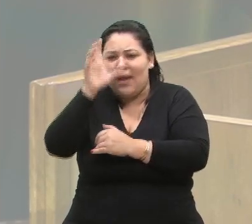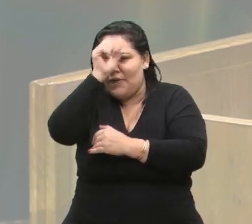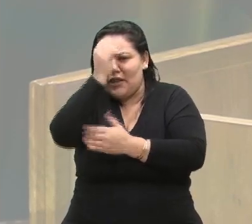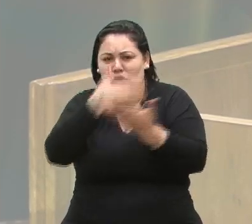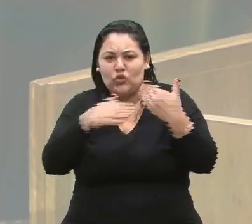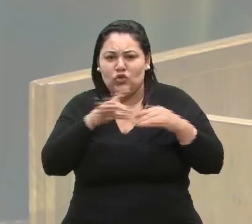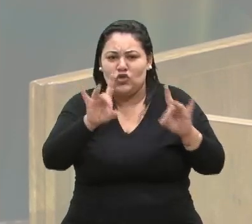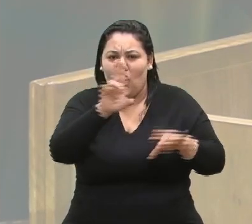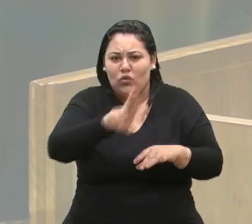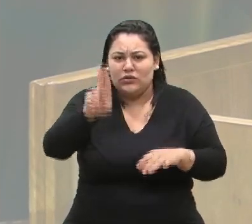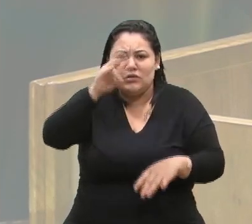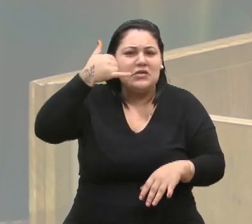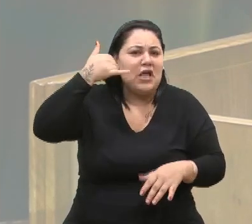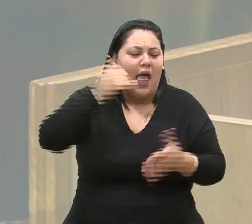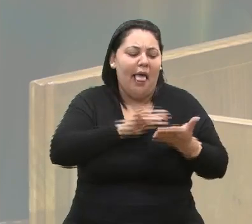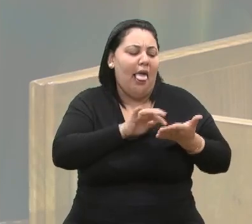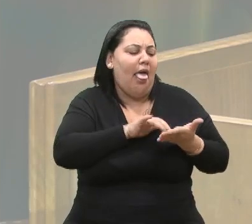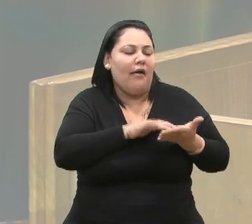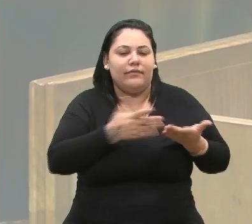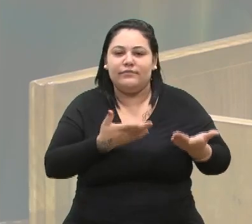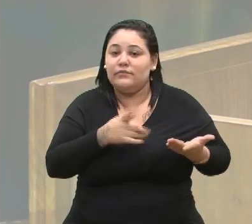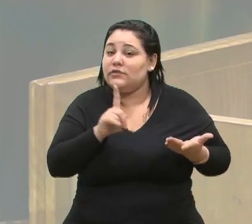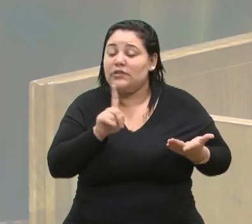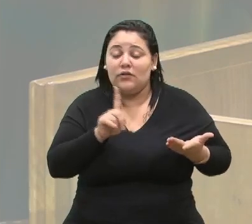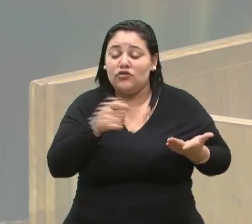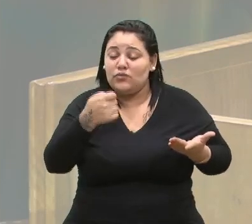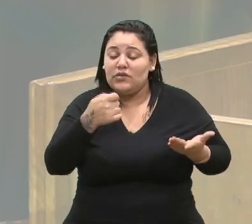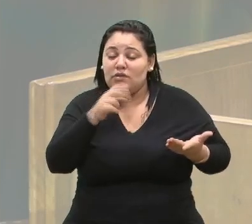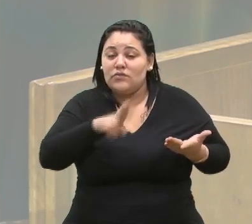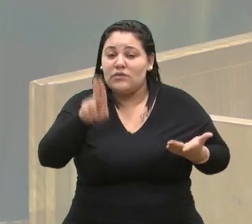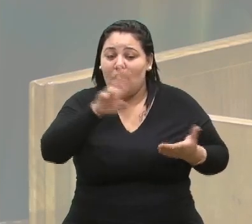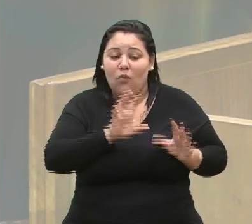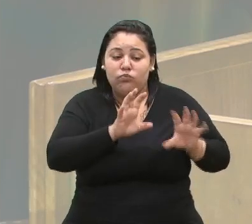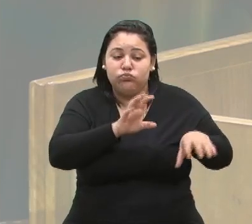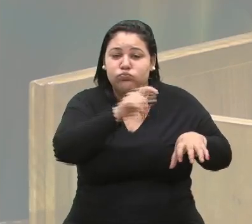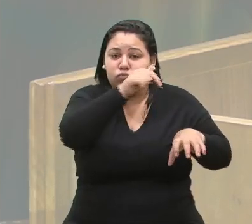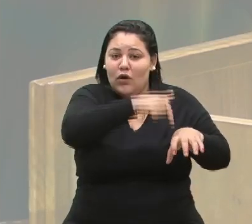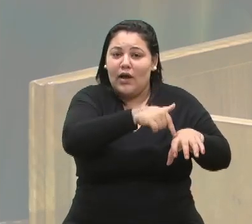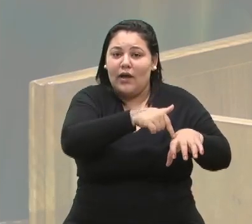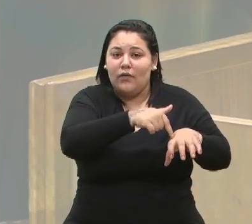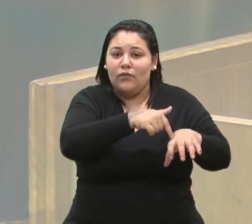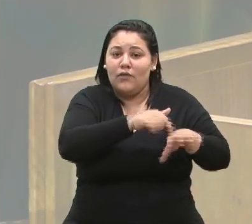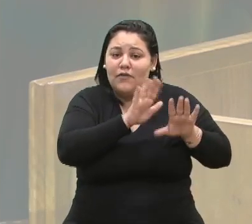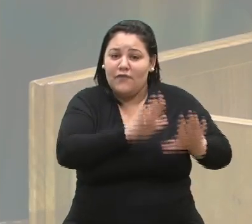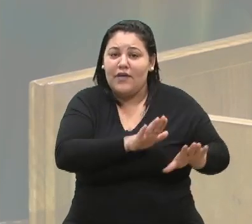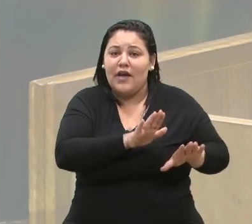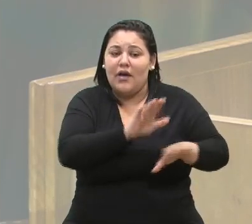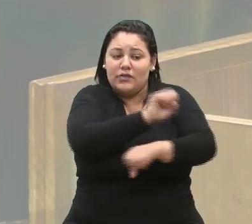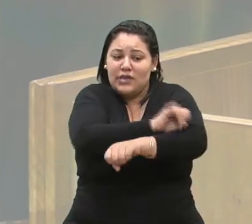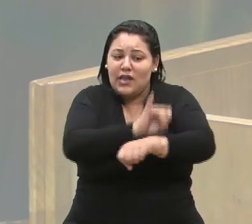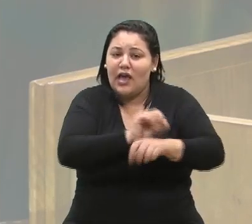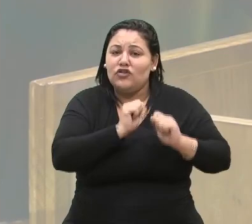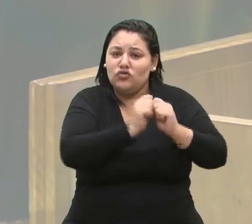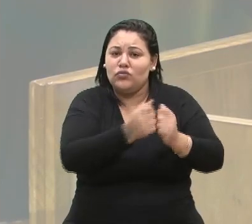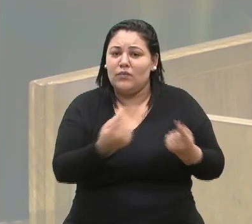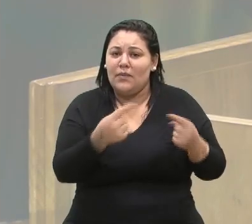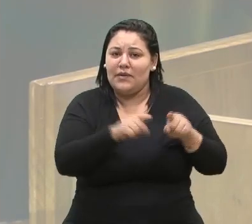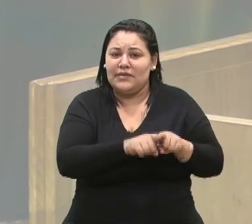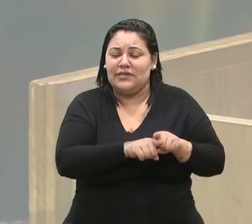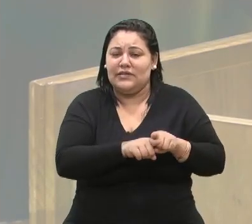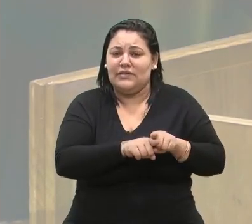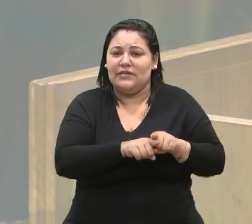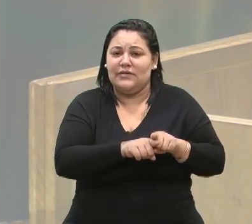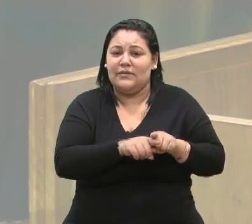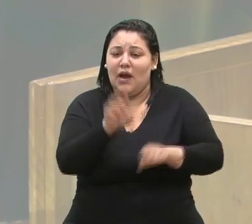Nós precisamos utilizar o banco também para cursos, com a permanência do Senai ali dentro. Então,